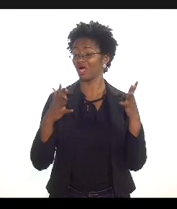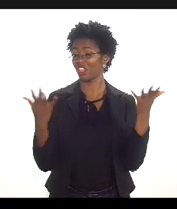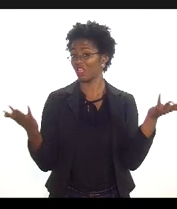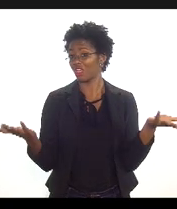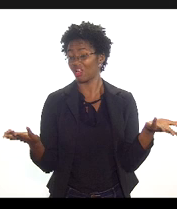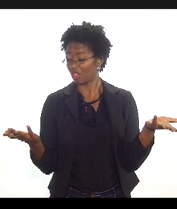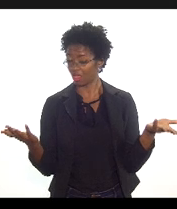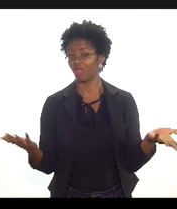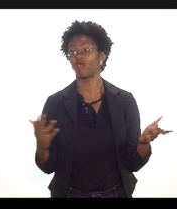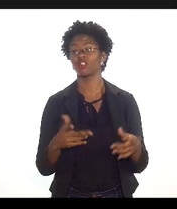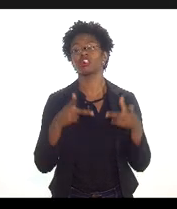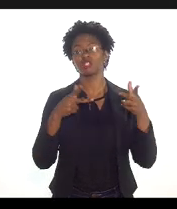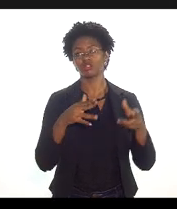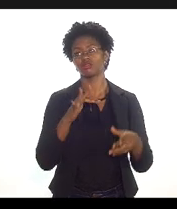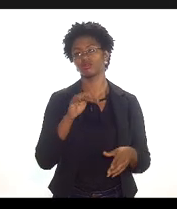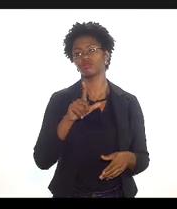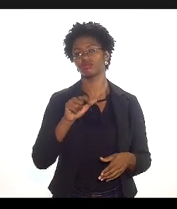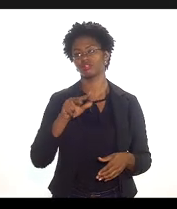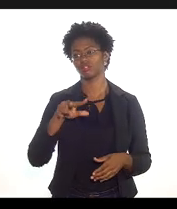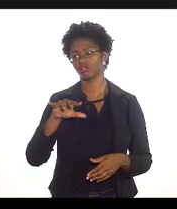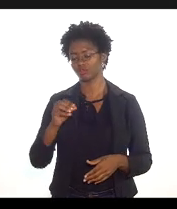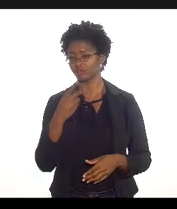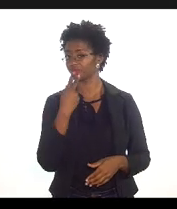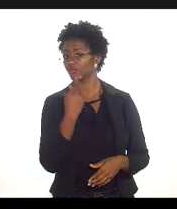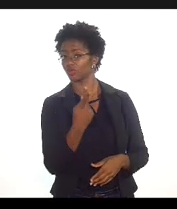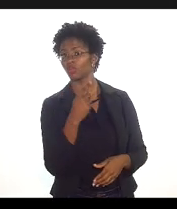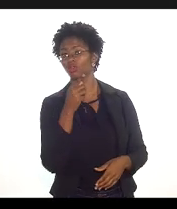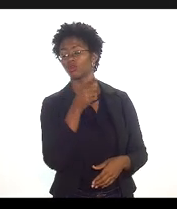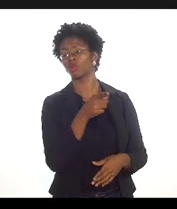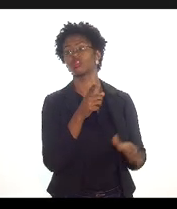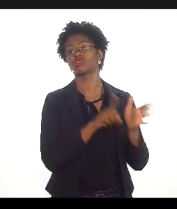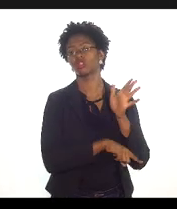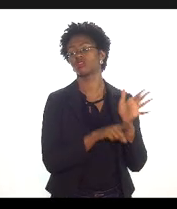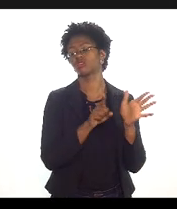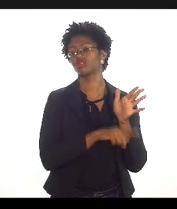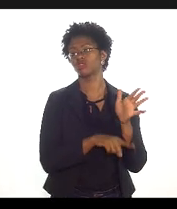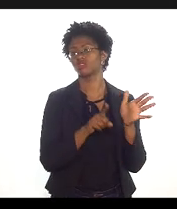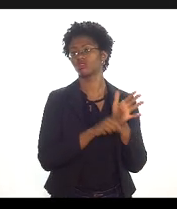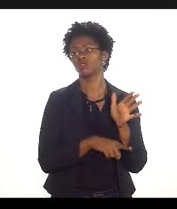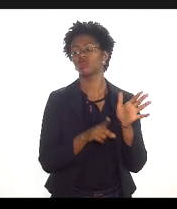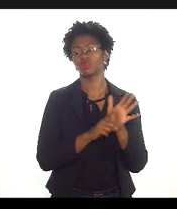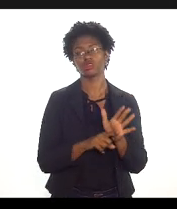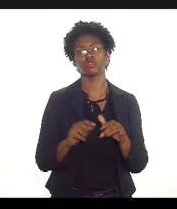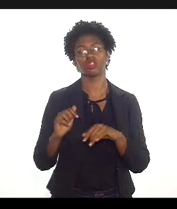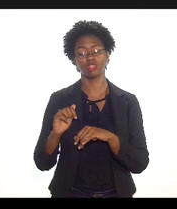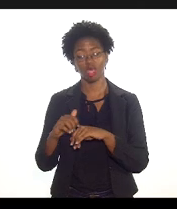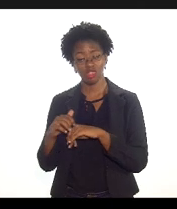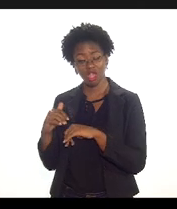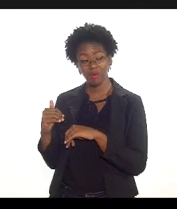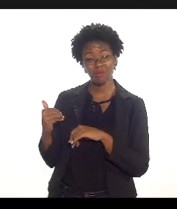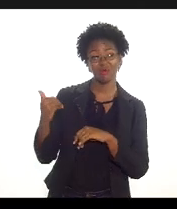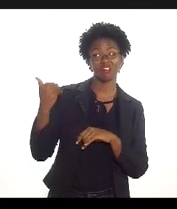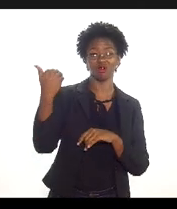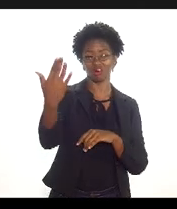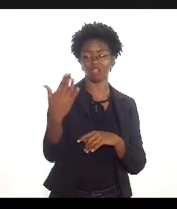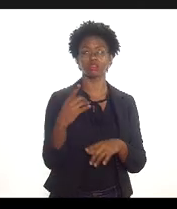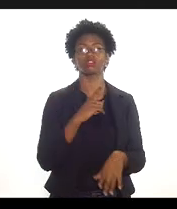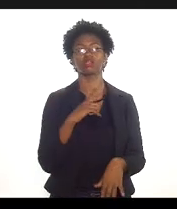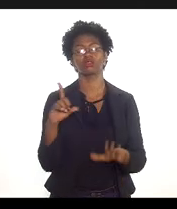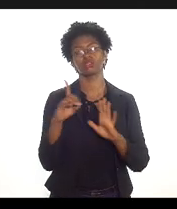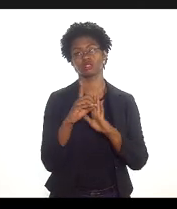como o Flávio mencionou, né, essas deduções, elas vêm da lei, passam por um